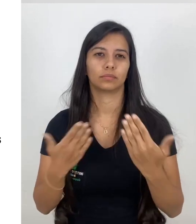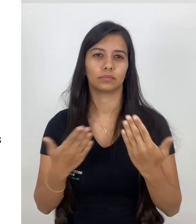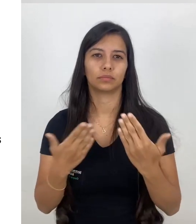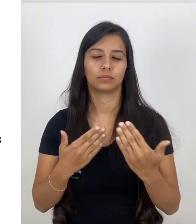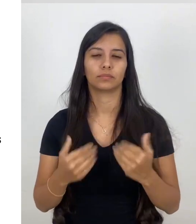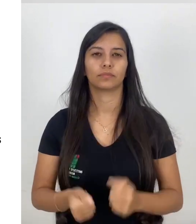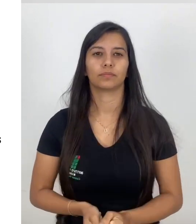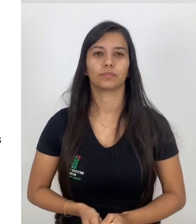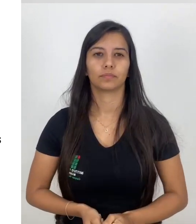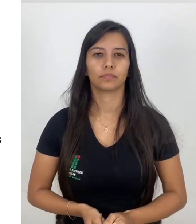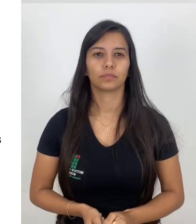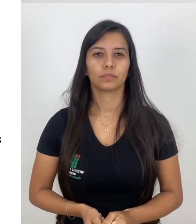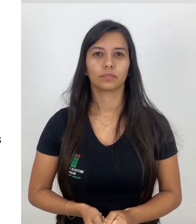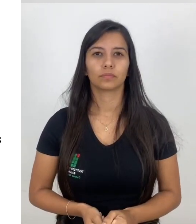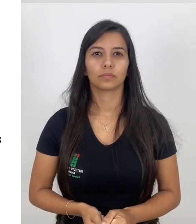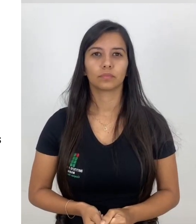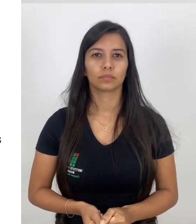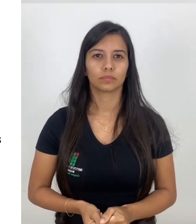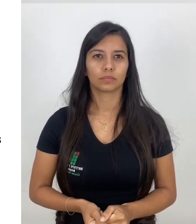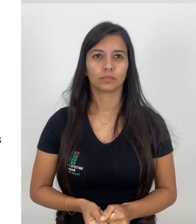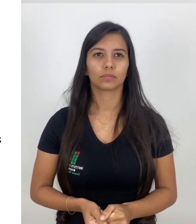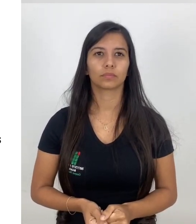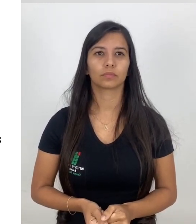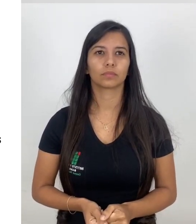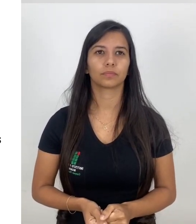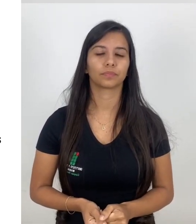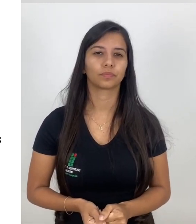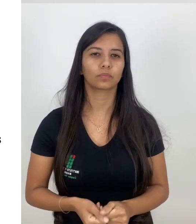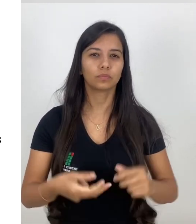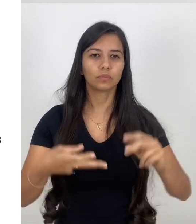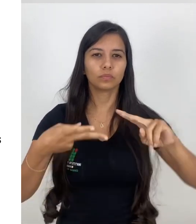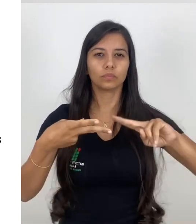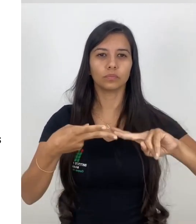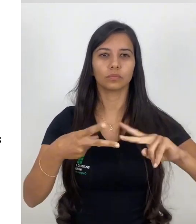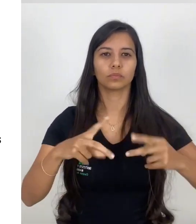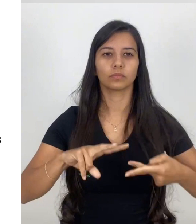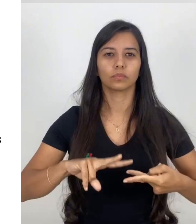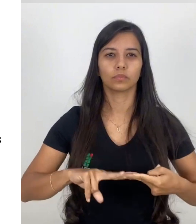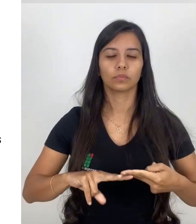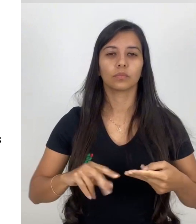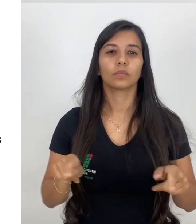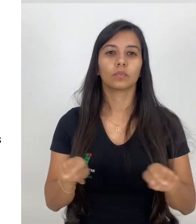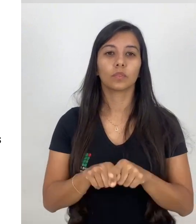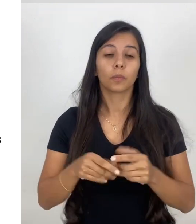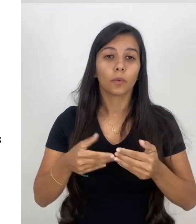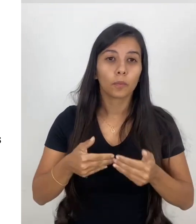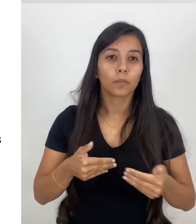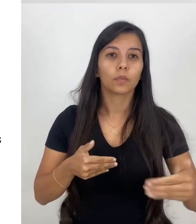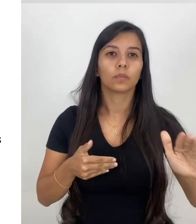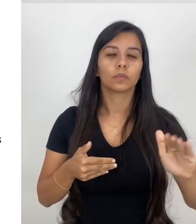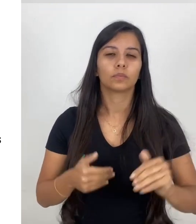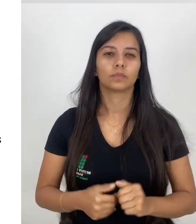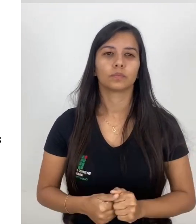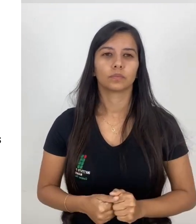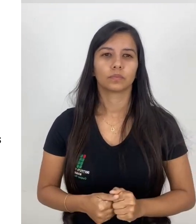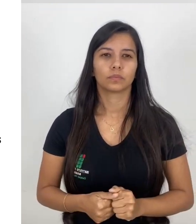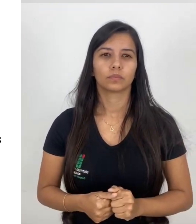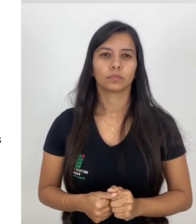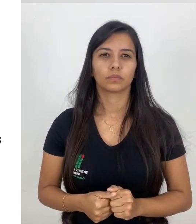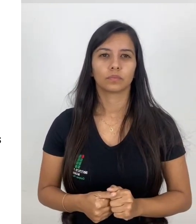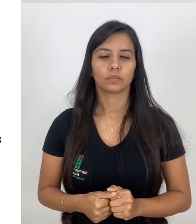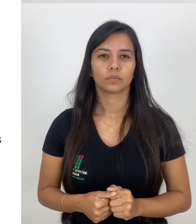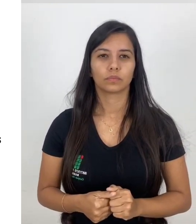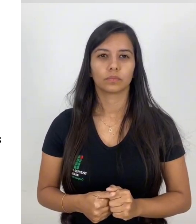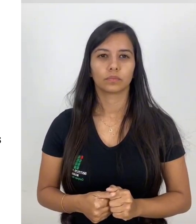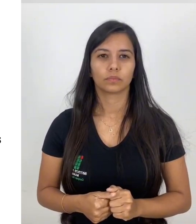para com o outro, nesse momento de zigóteno. O paquíteno já é a fase posterior ao zigóteno